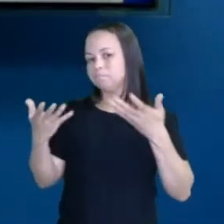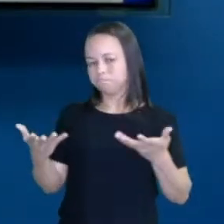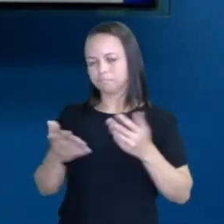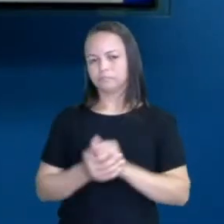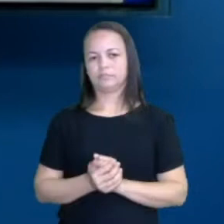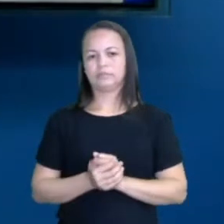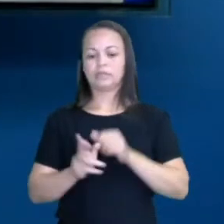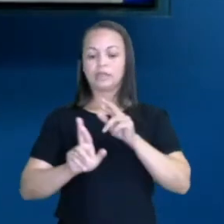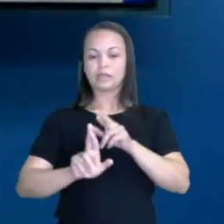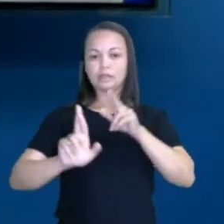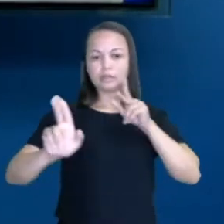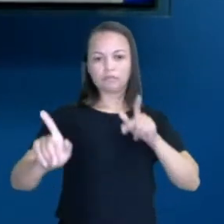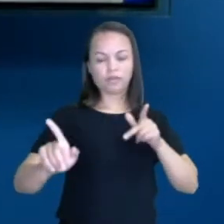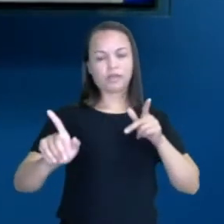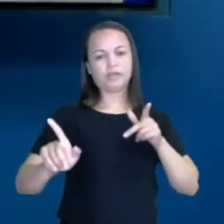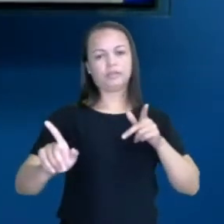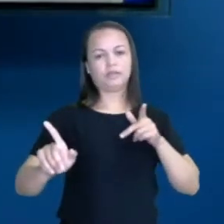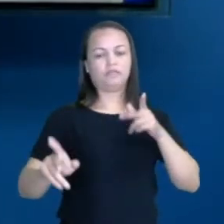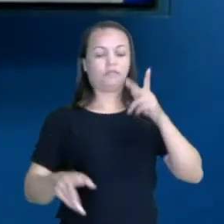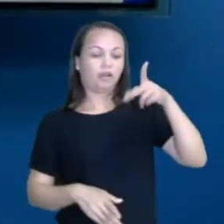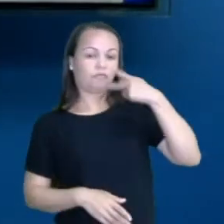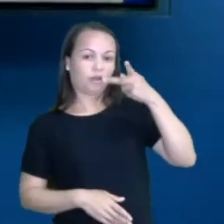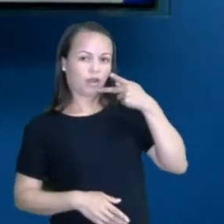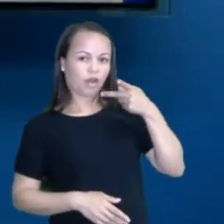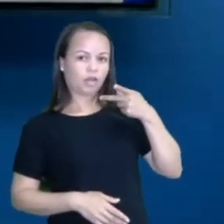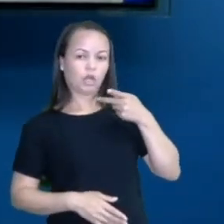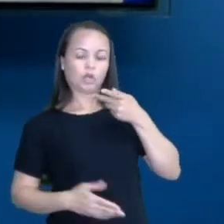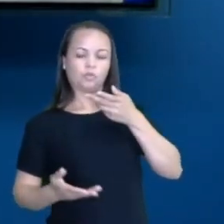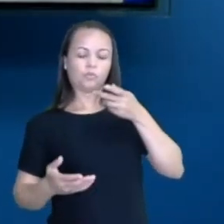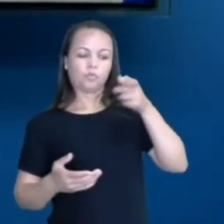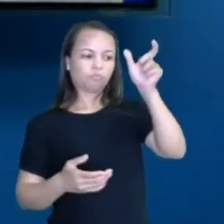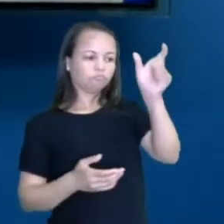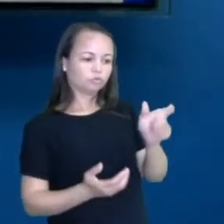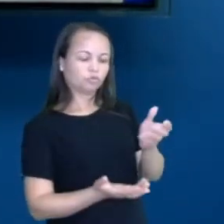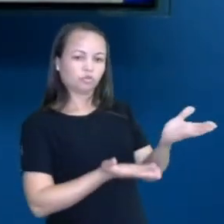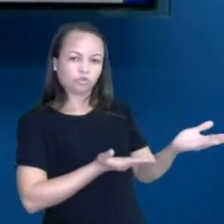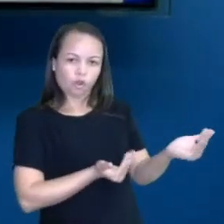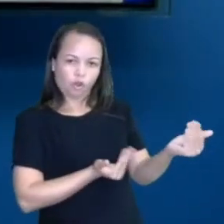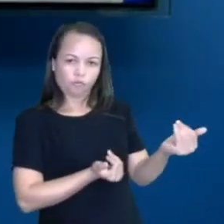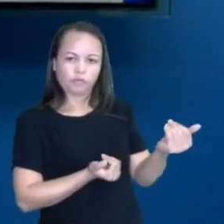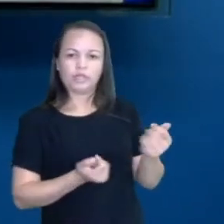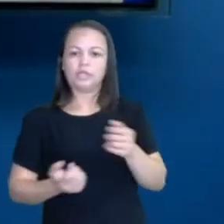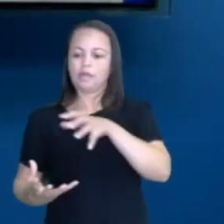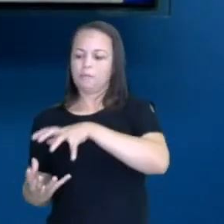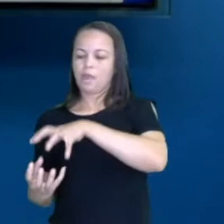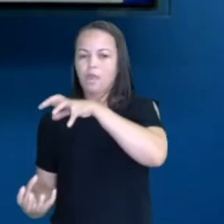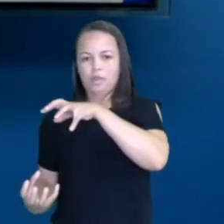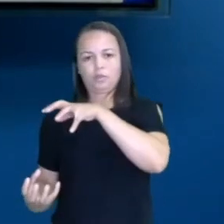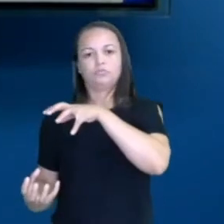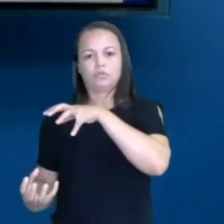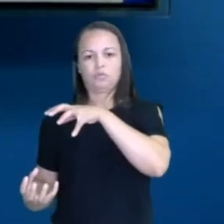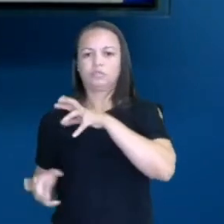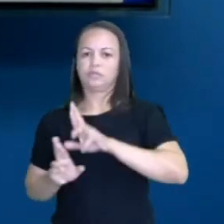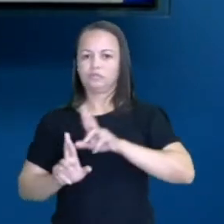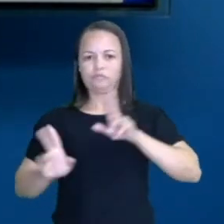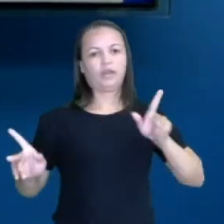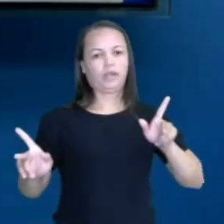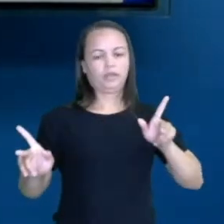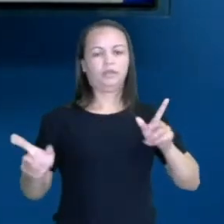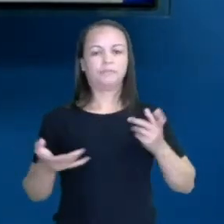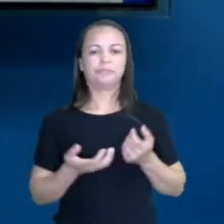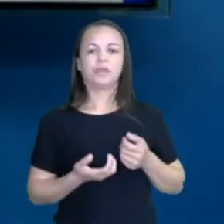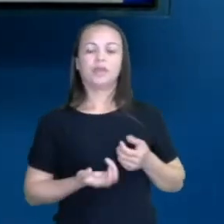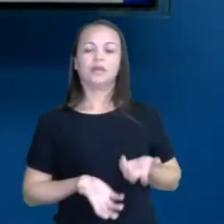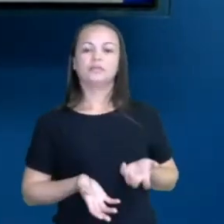É diferenças na forma de falar do público jovem e do público idoso. Há uma diferenciação. Então,